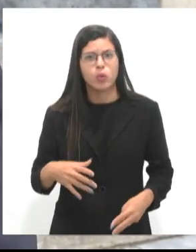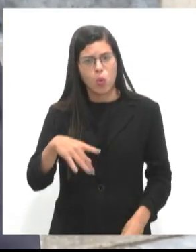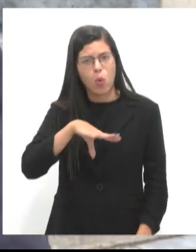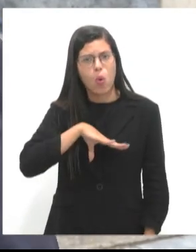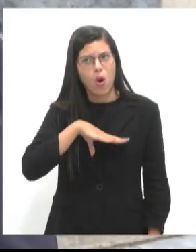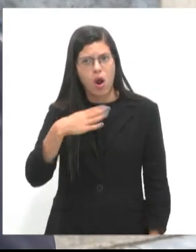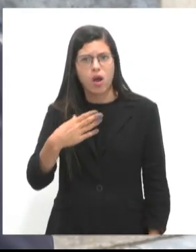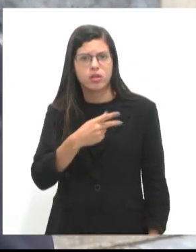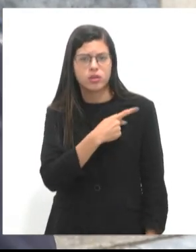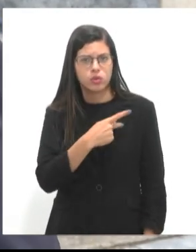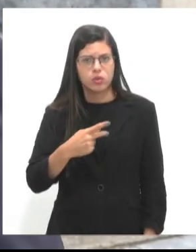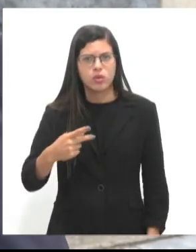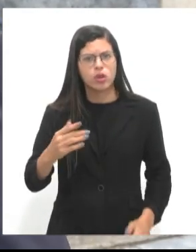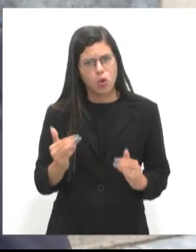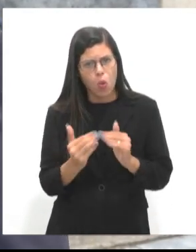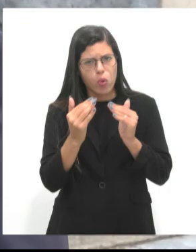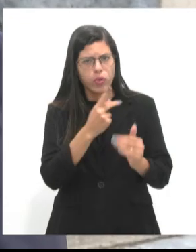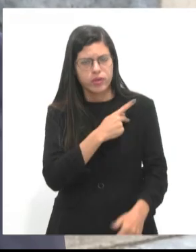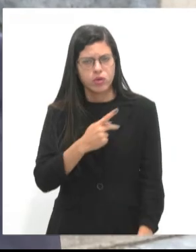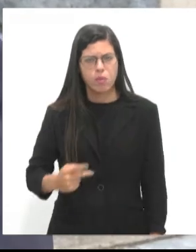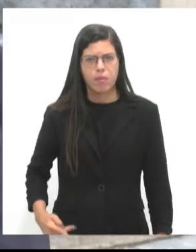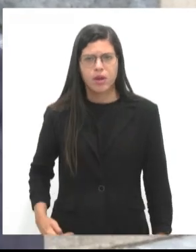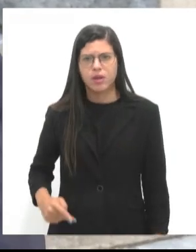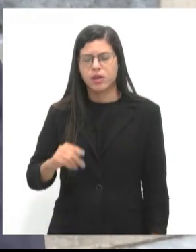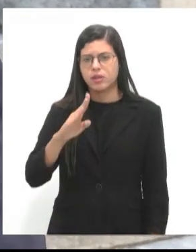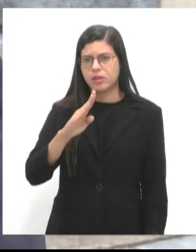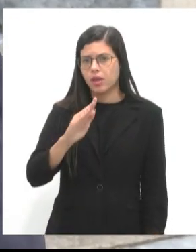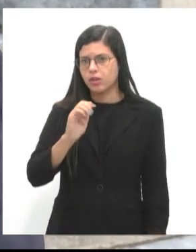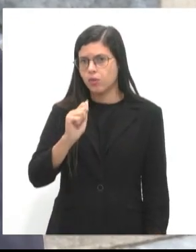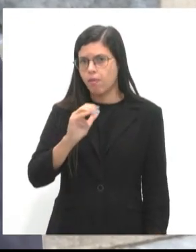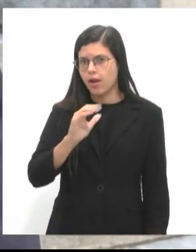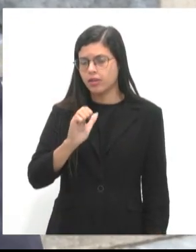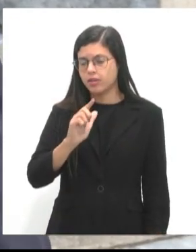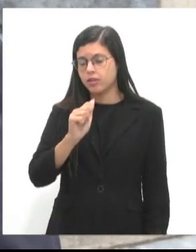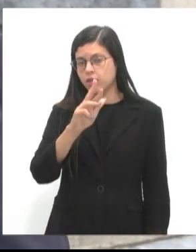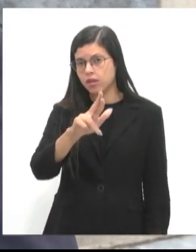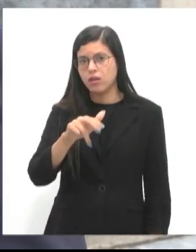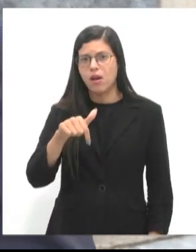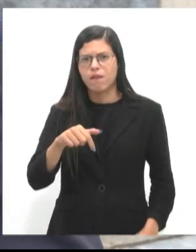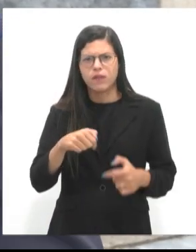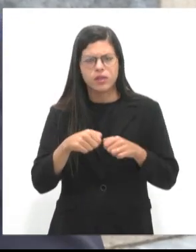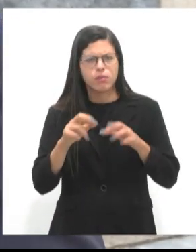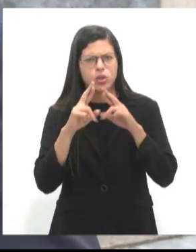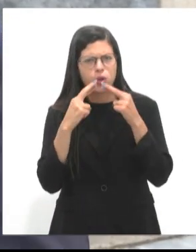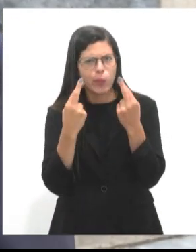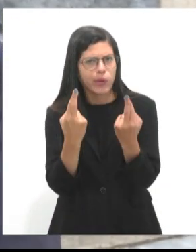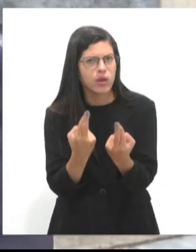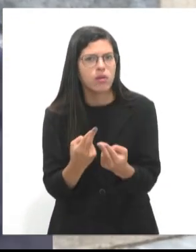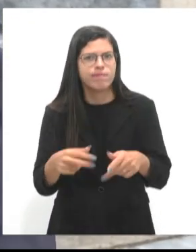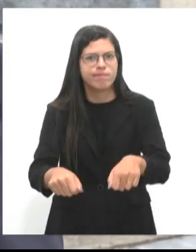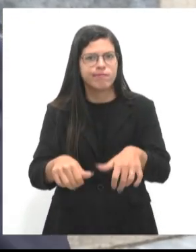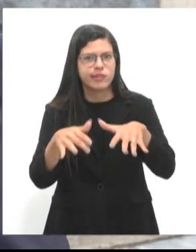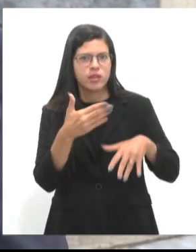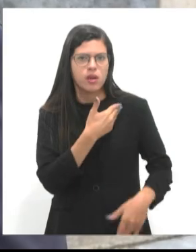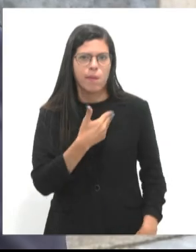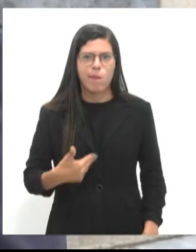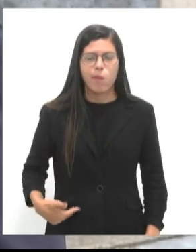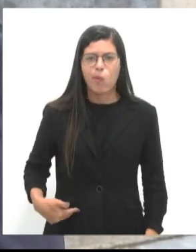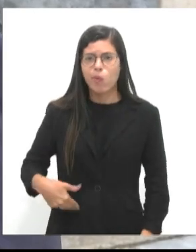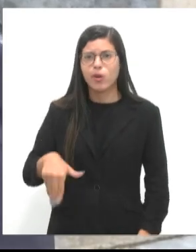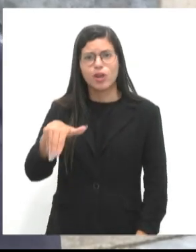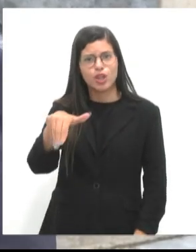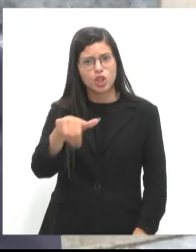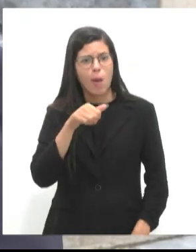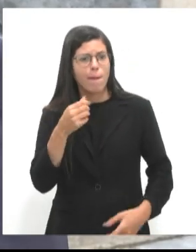do nosso presidente Rodrigo Bacelar, a gente foi à frente, fizemos reuniões ordinárias, fizemos audiências públicas, chamamos para o diálogo, porque a